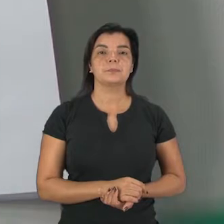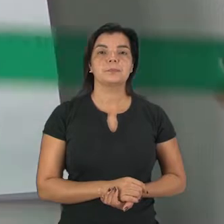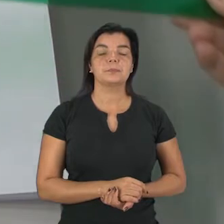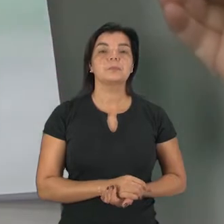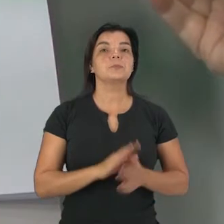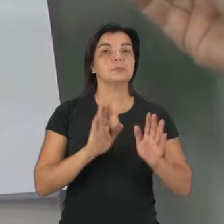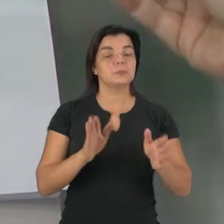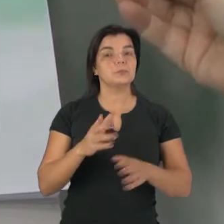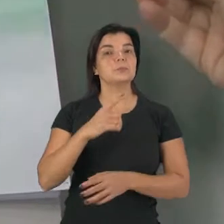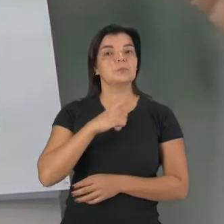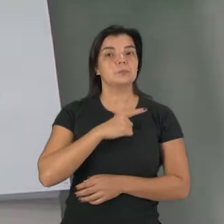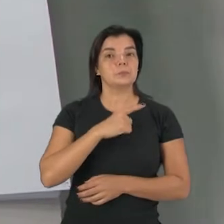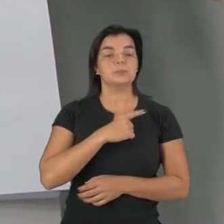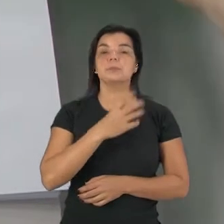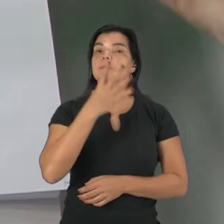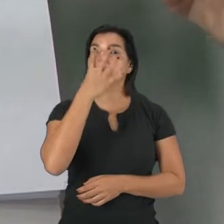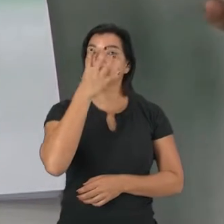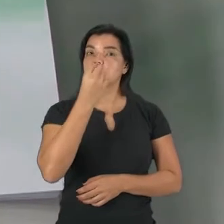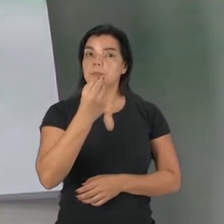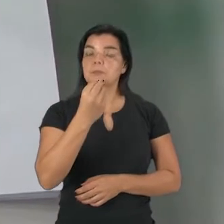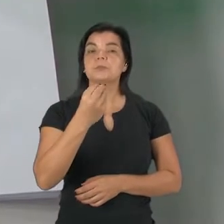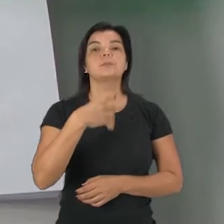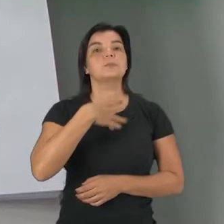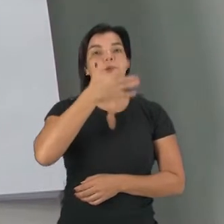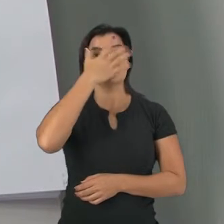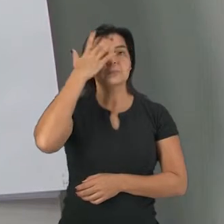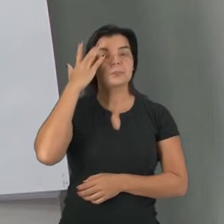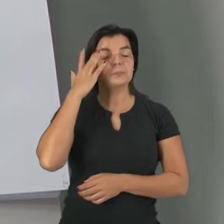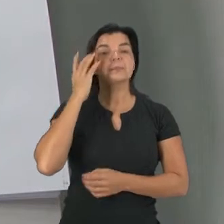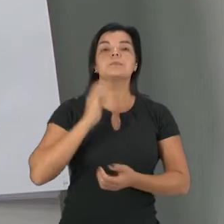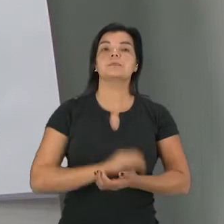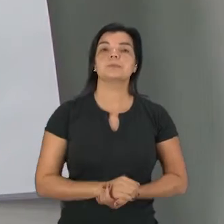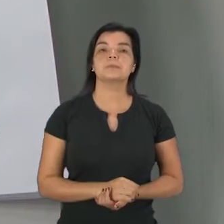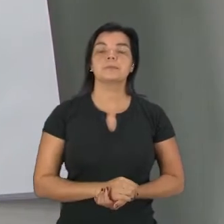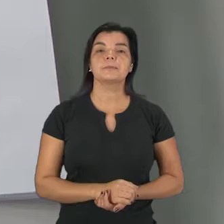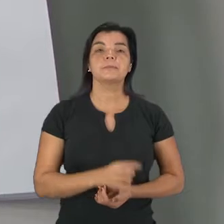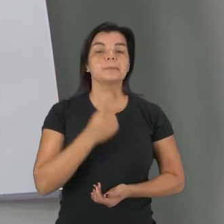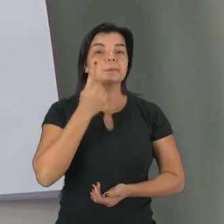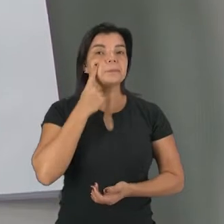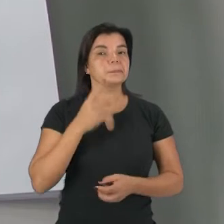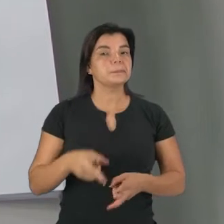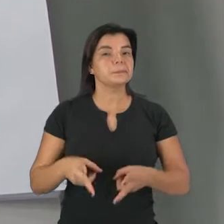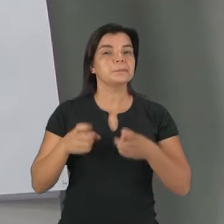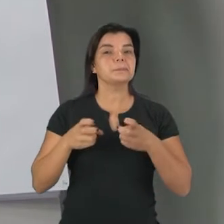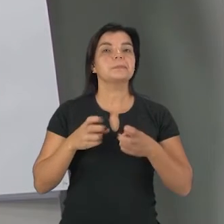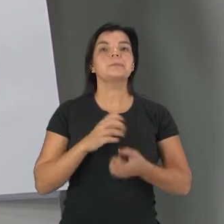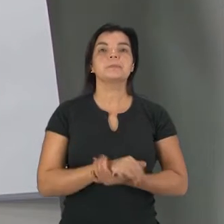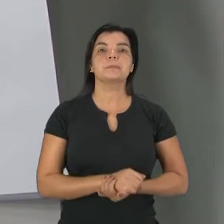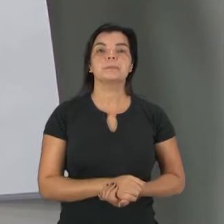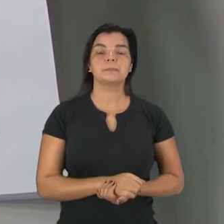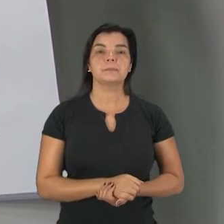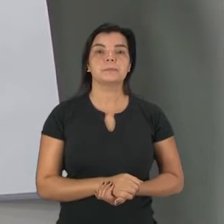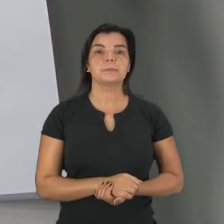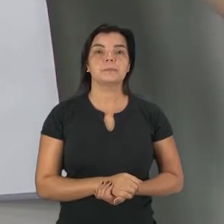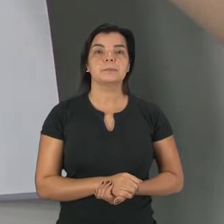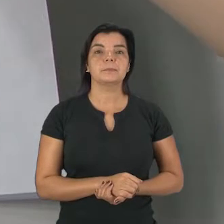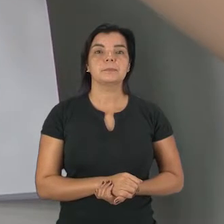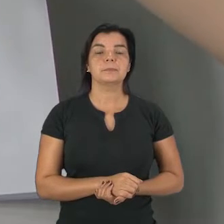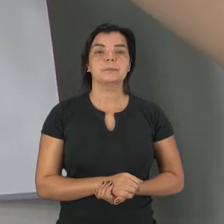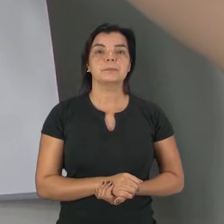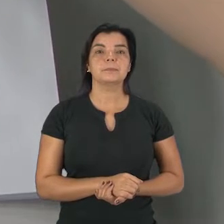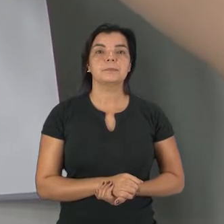Aqui nós já temos uma foto, né, de pessoas mesmo. E olha aqui o que a gente percebe.